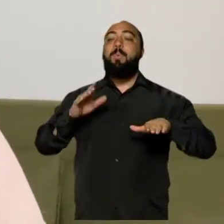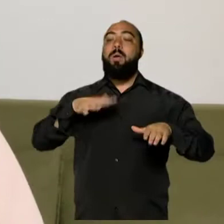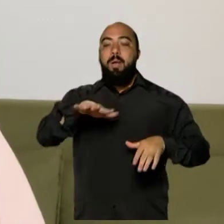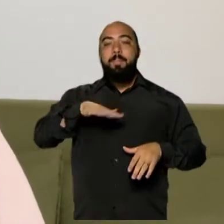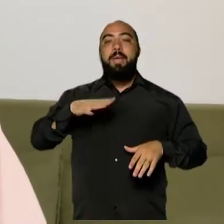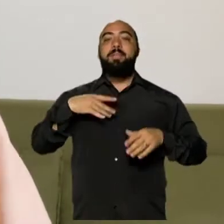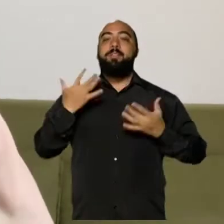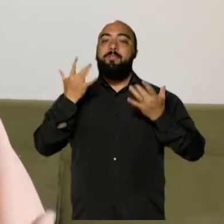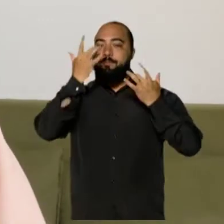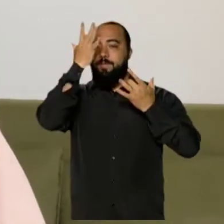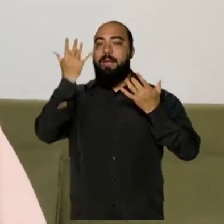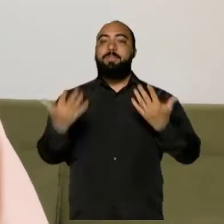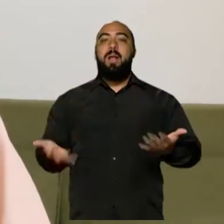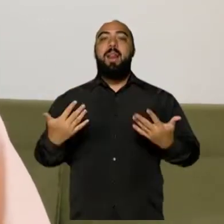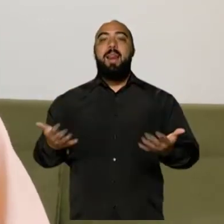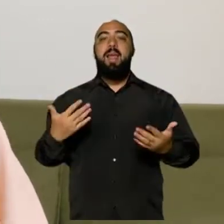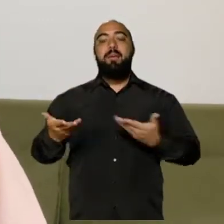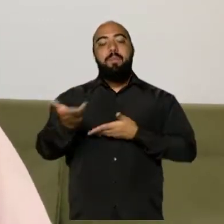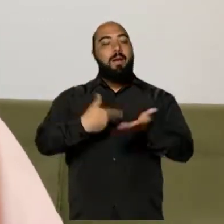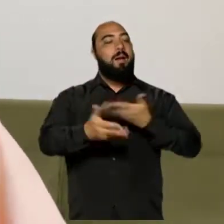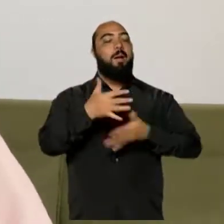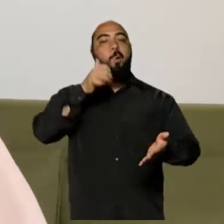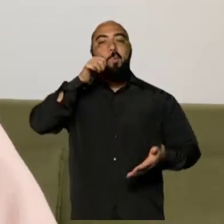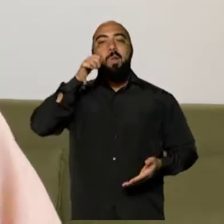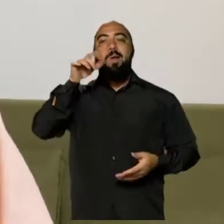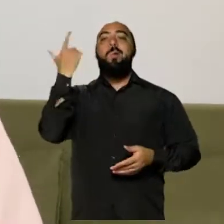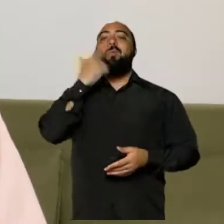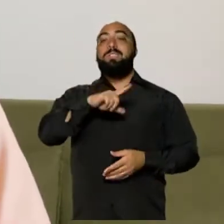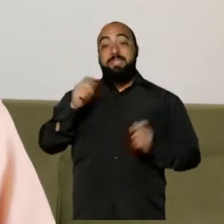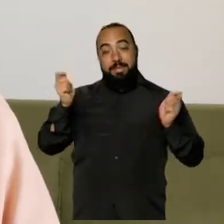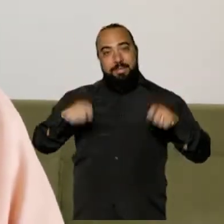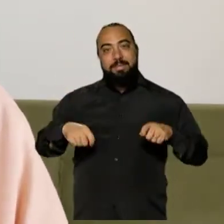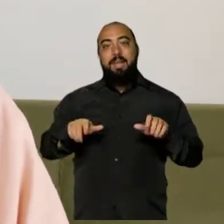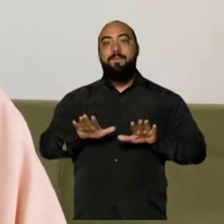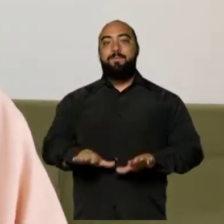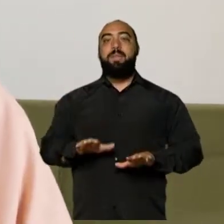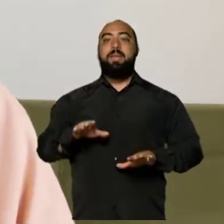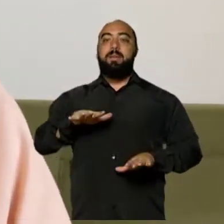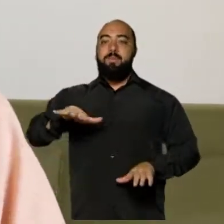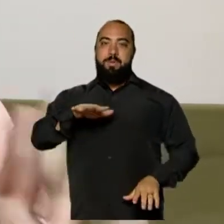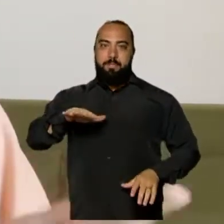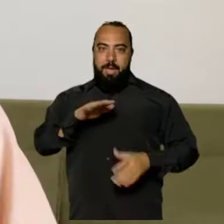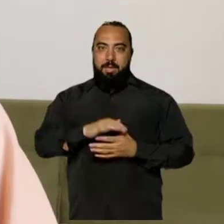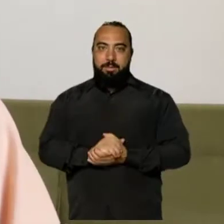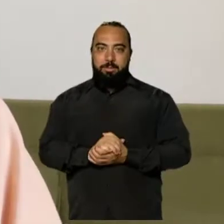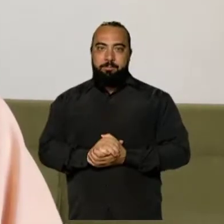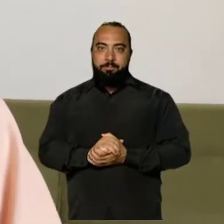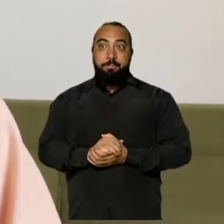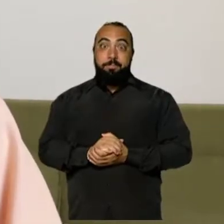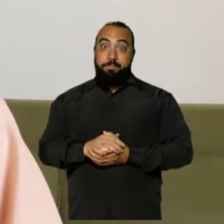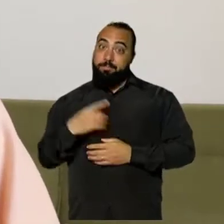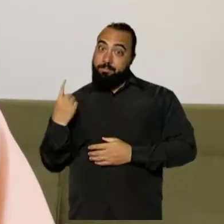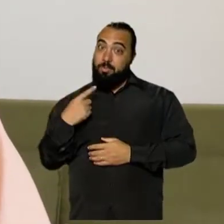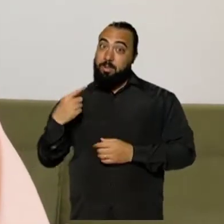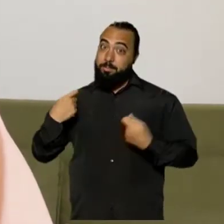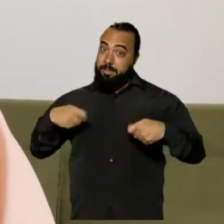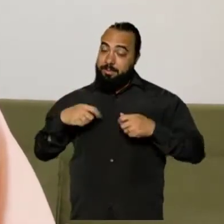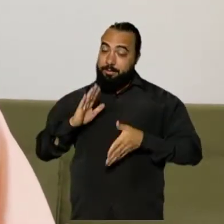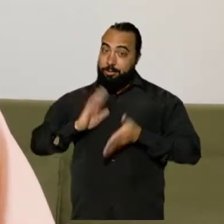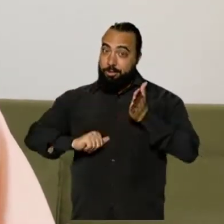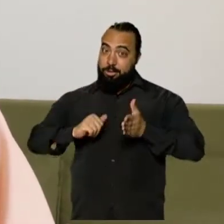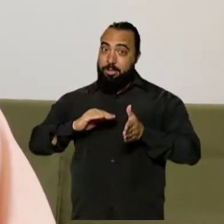mais amigável para que as mulheres consigam permanecer nesse ambiente, né? A gente tem que tirar várias barreiras.